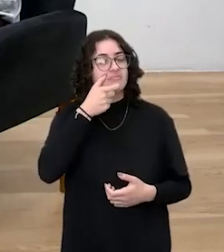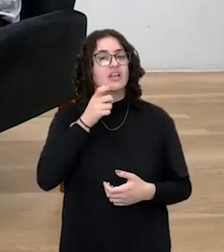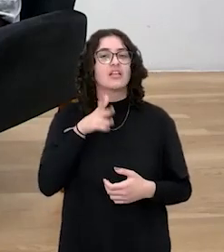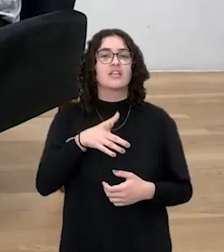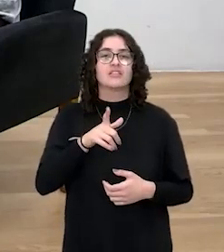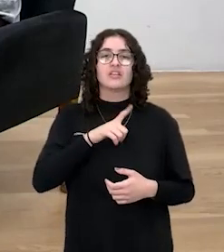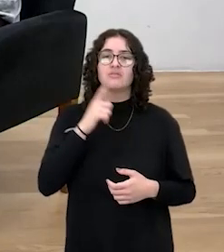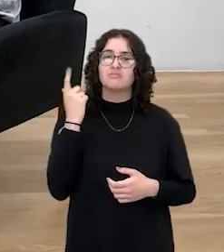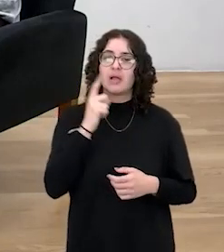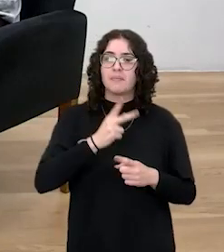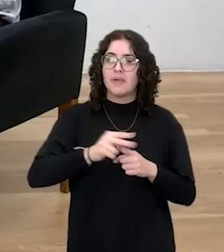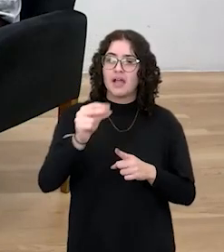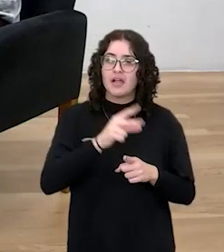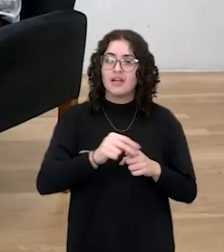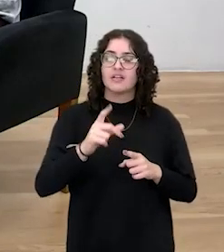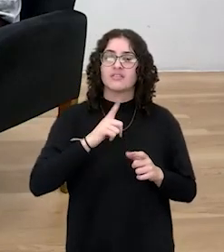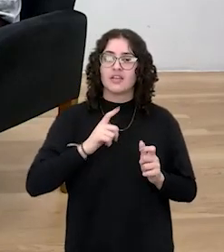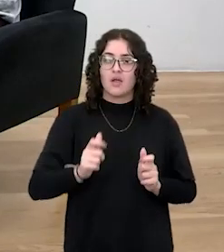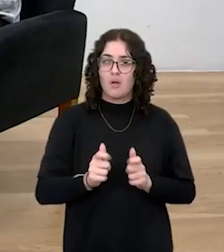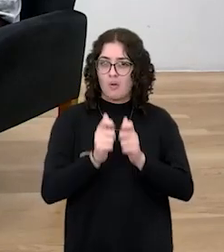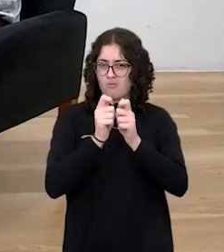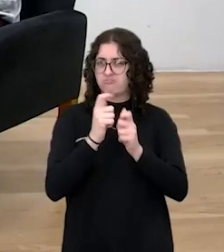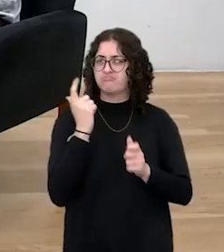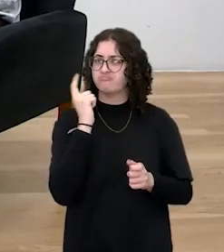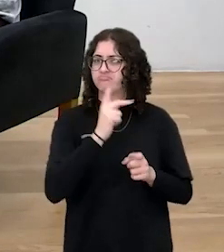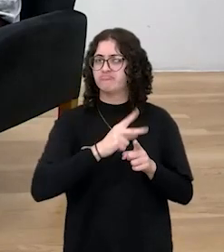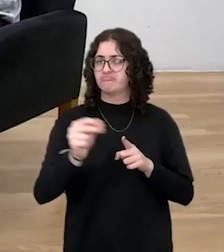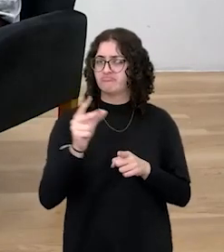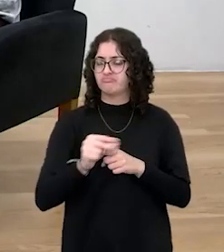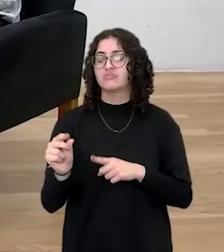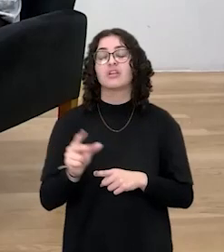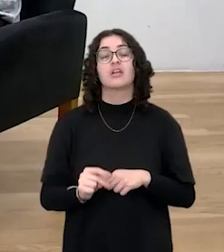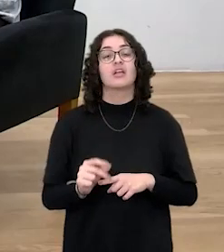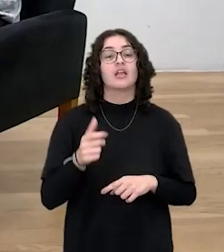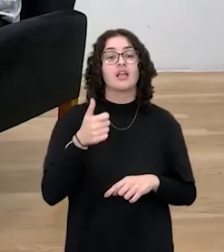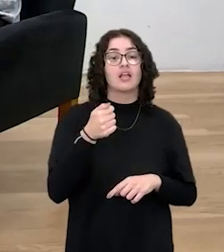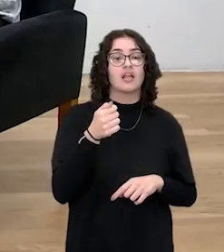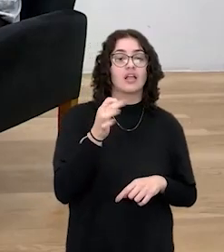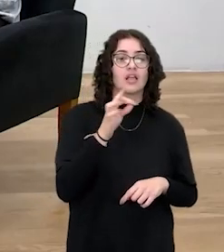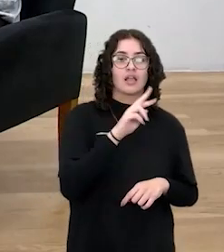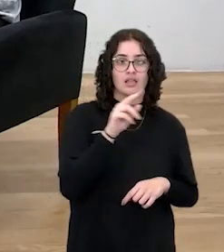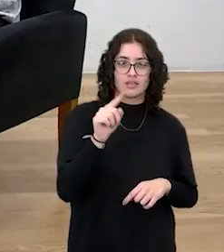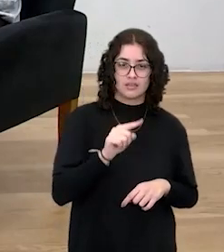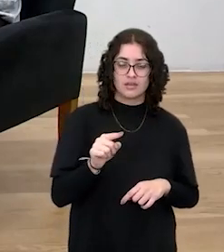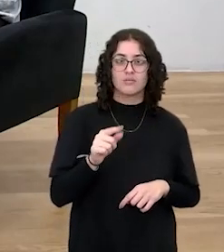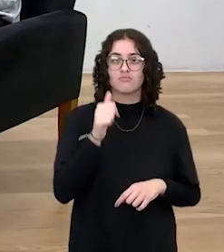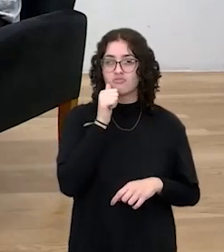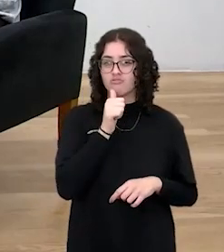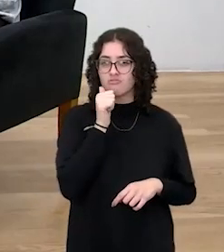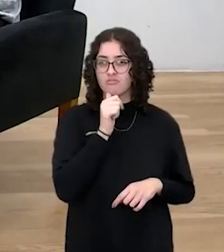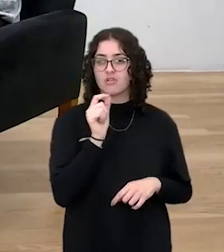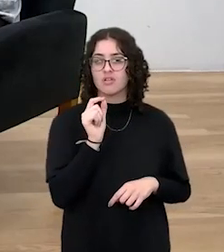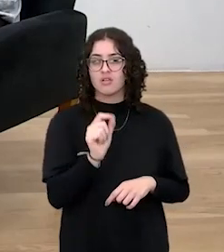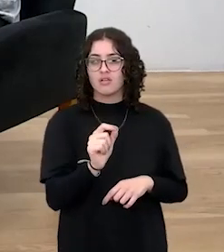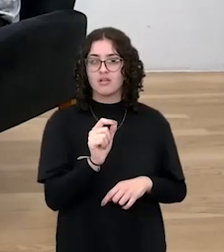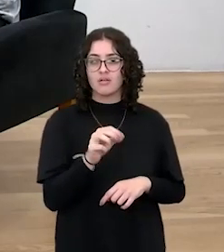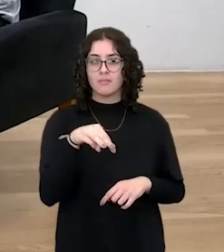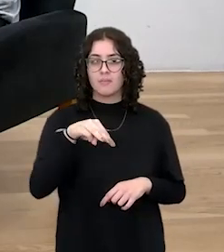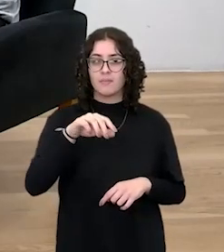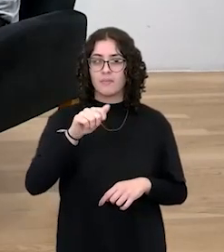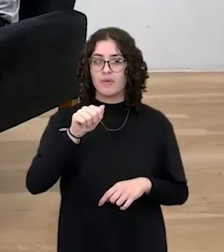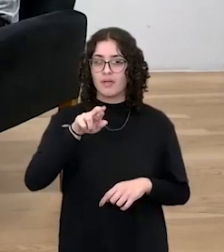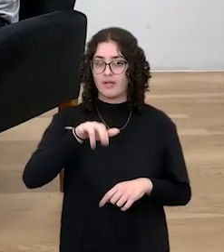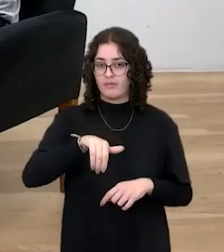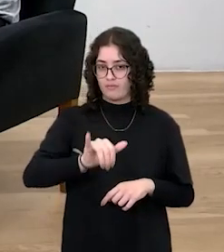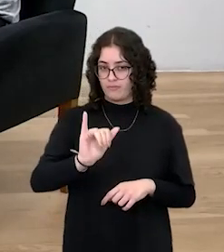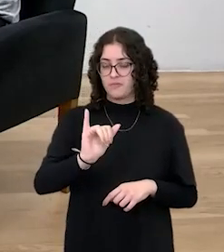indicado mais de 4 vezes, ganhou 3 Oscars. E para atriz, eu ainda mantenho na linha da Meryl Streep.